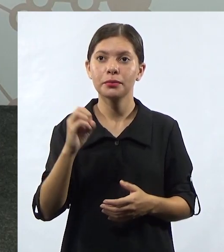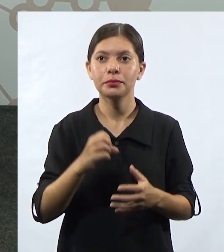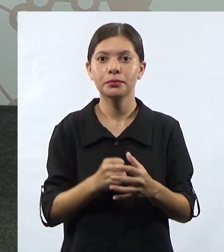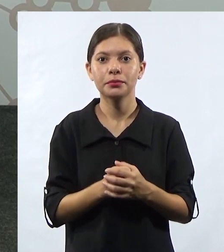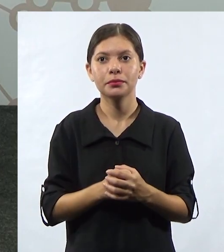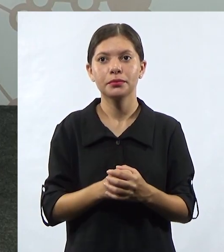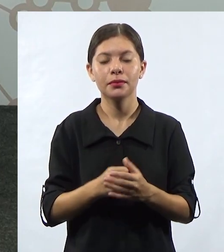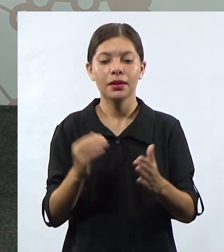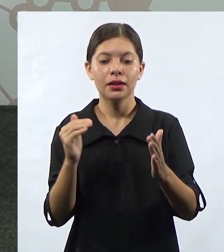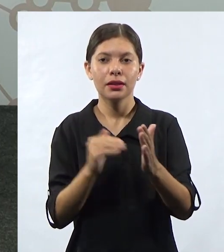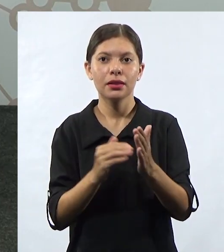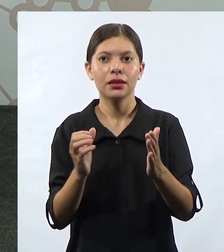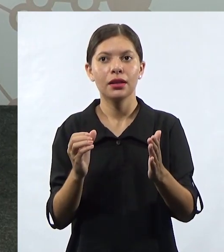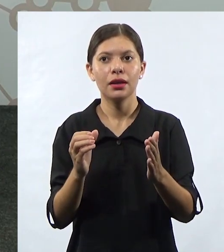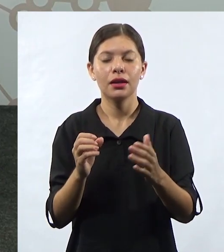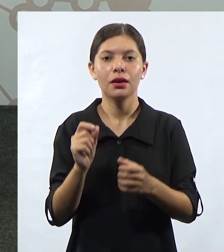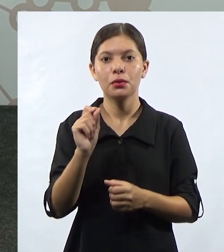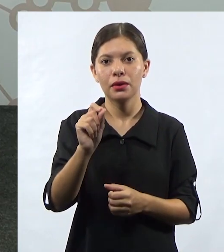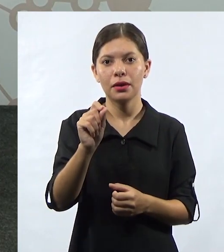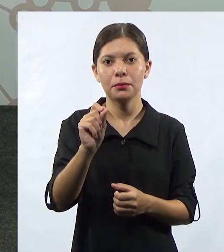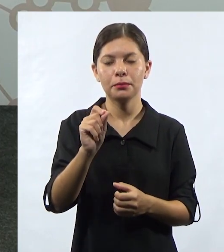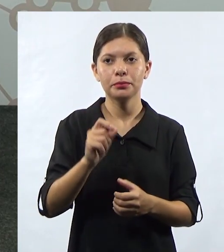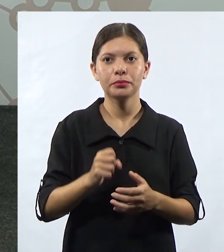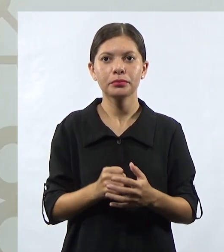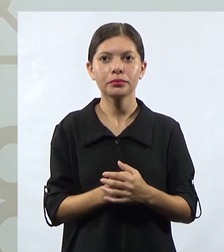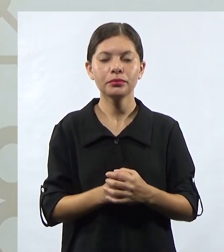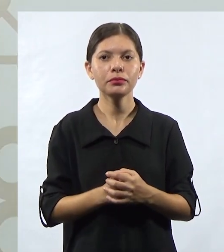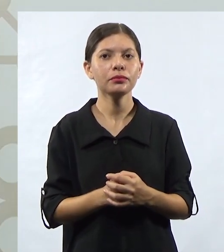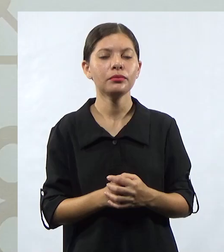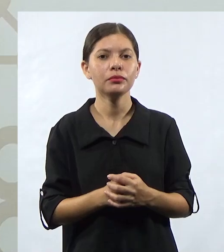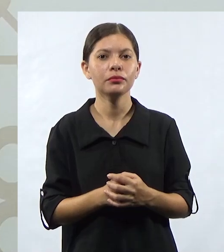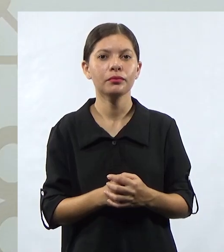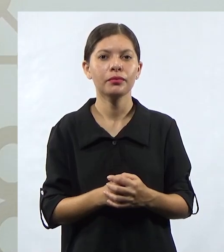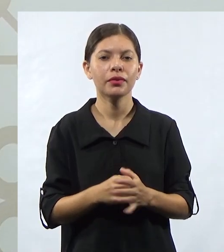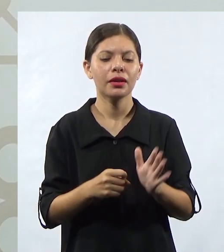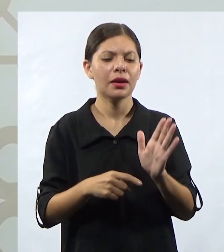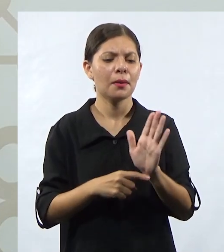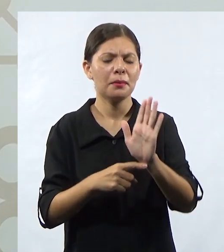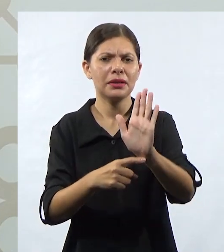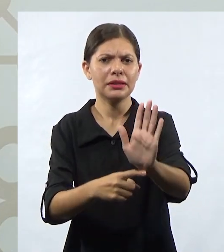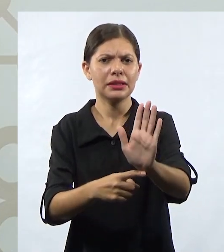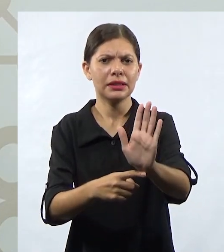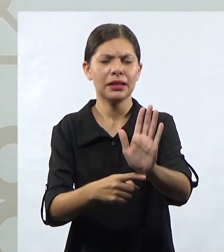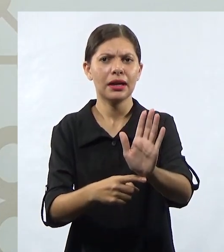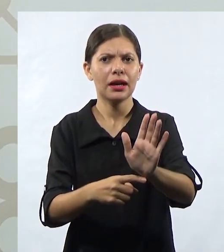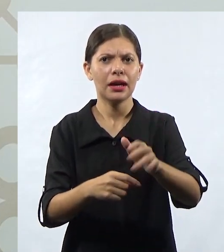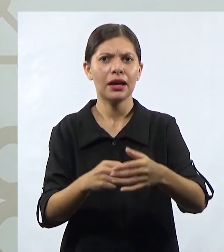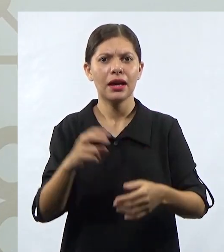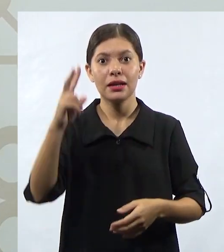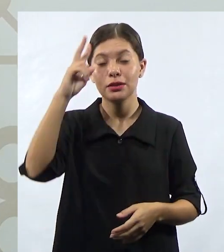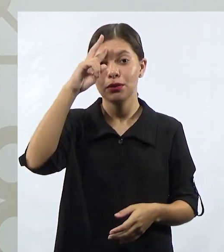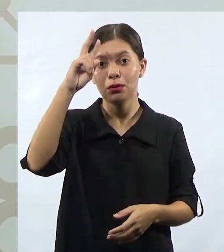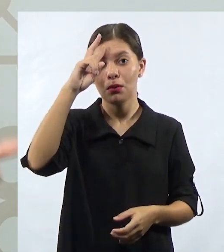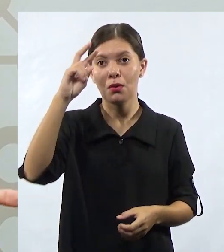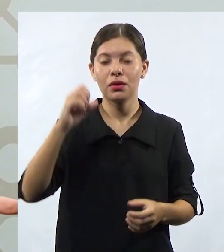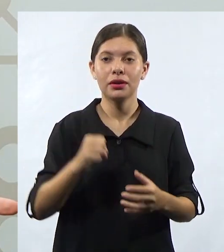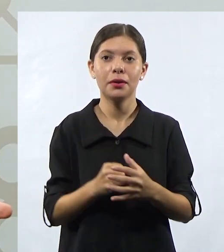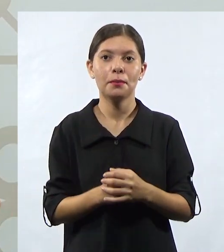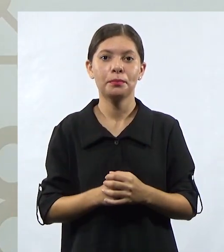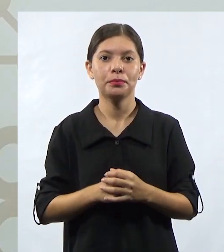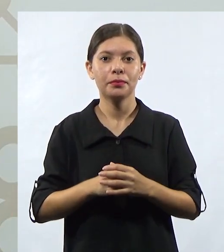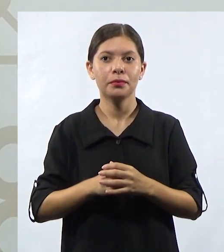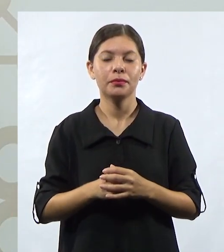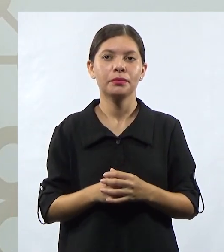recorte temporal, porque você não tem condições de você apresentar, por exemplo, a história